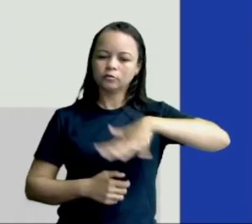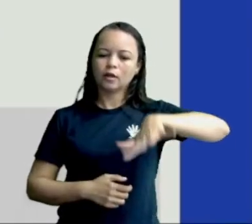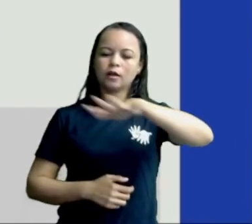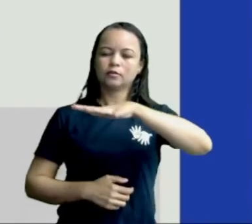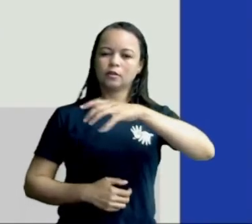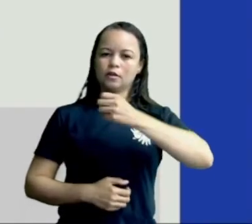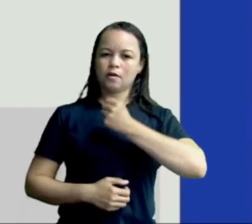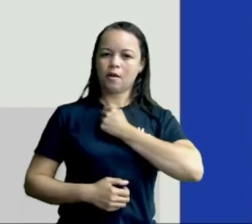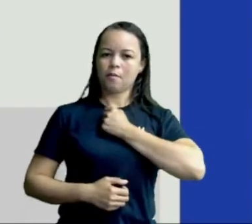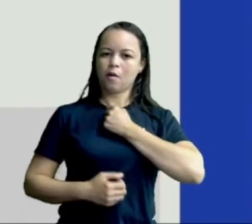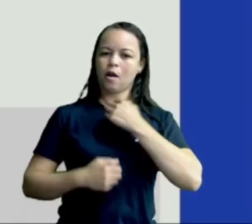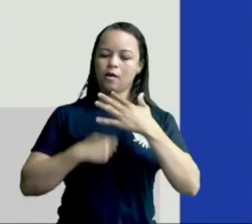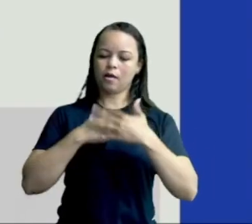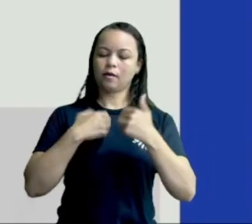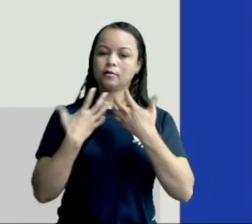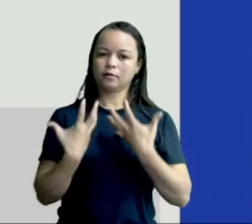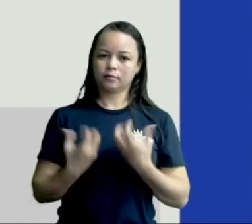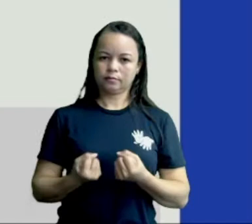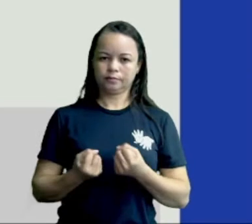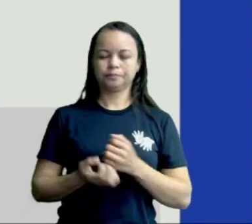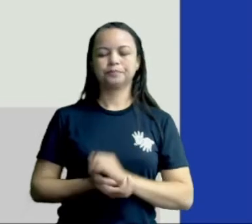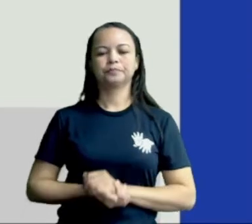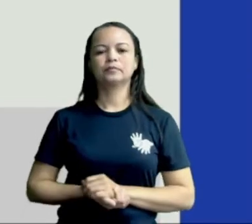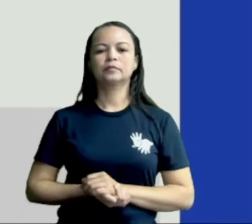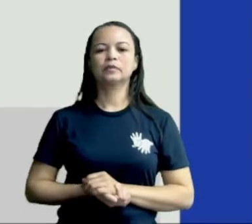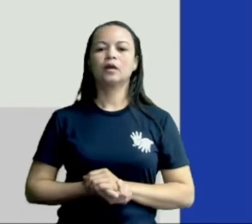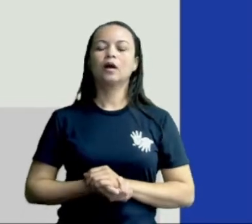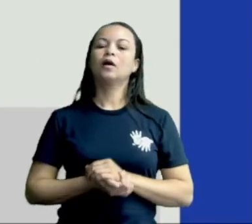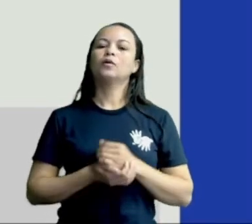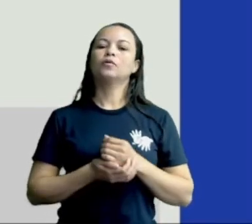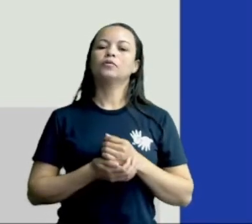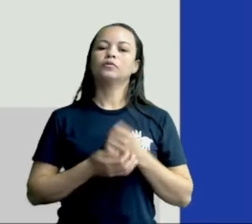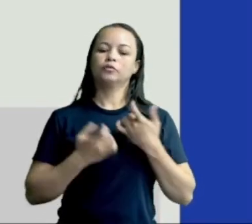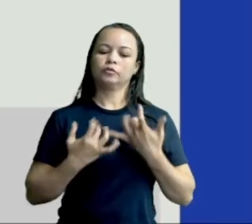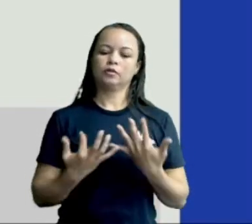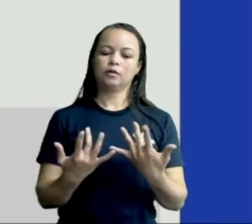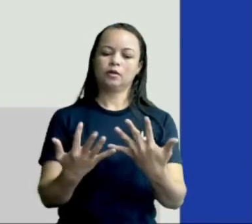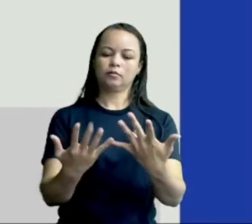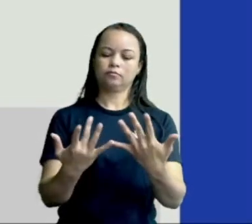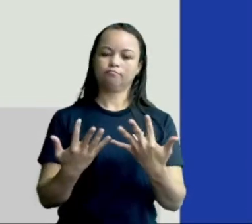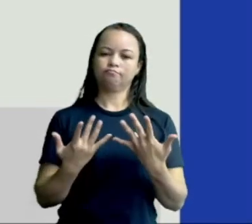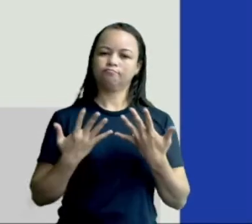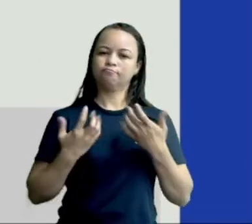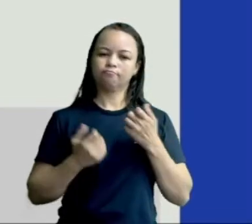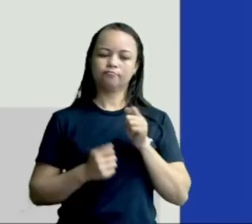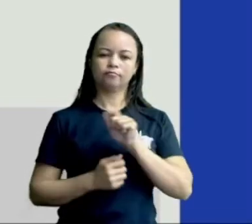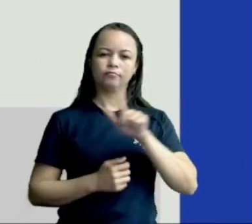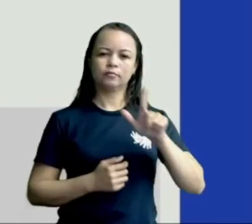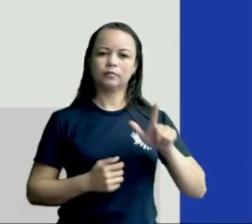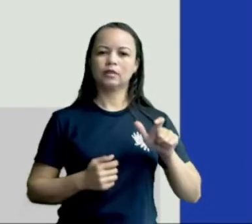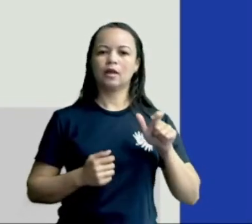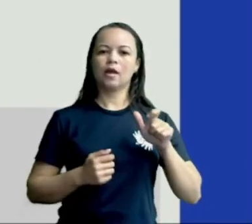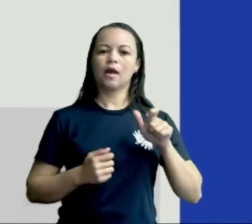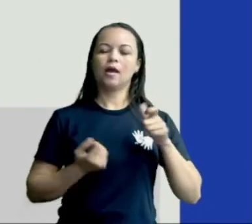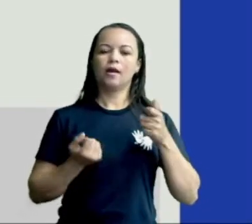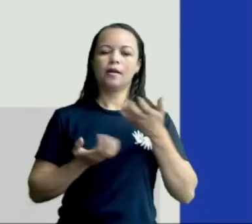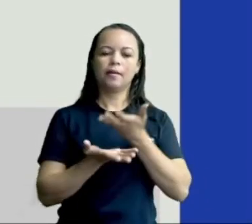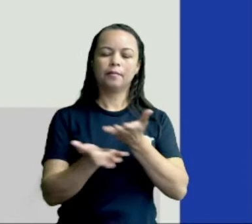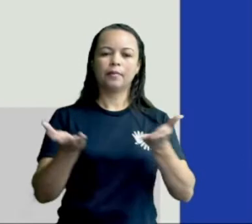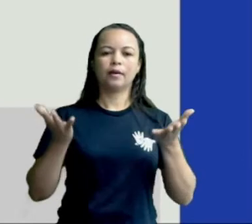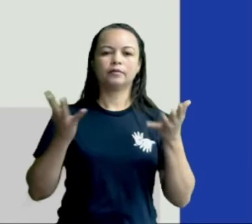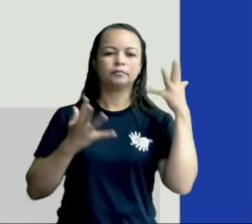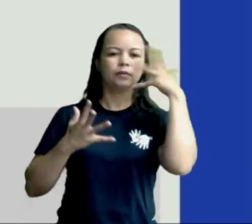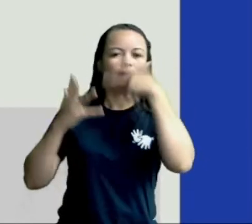pátria que lhe chama. Os campos teus, floridos azulados, repetem pela aurora e no